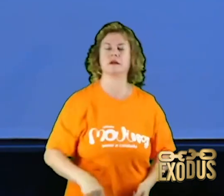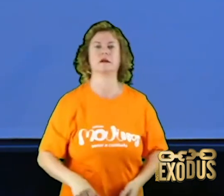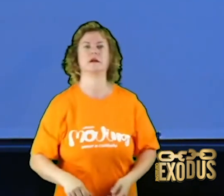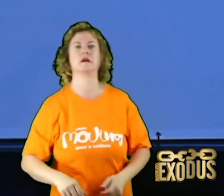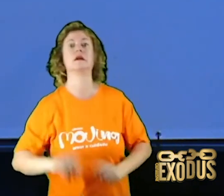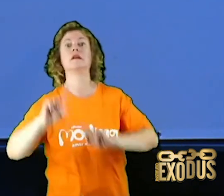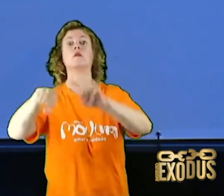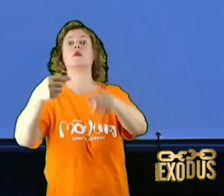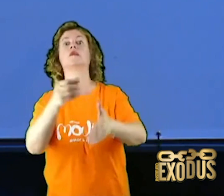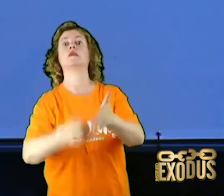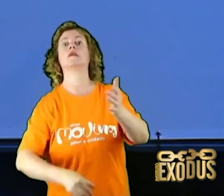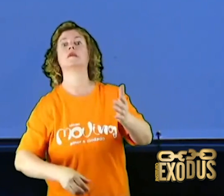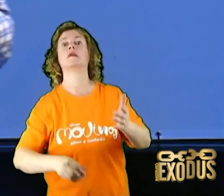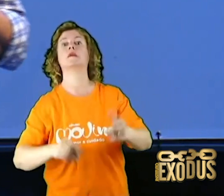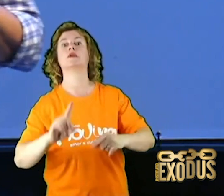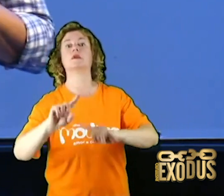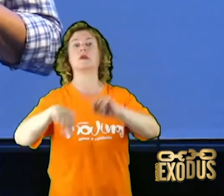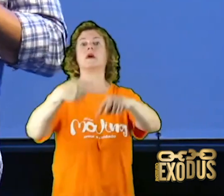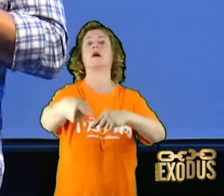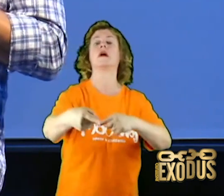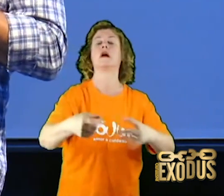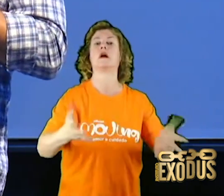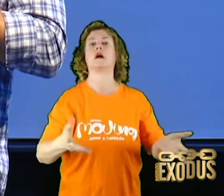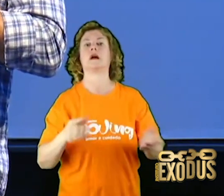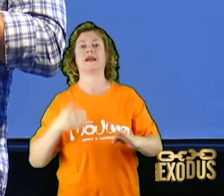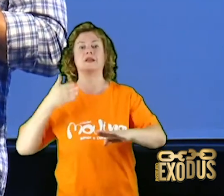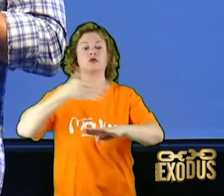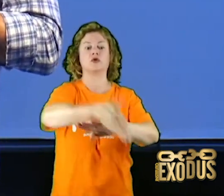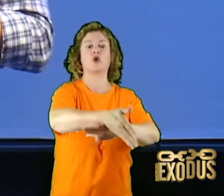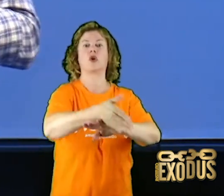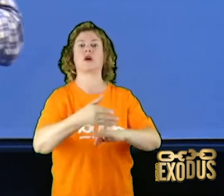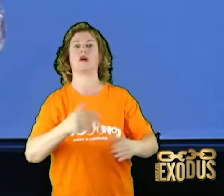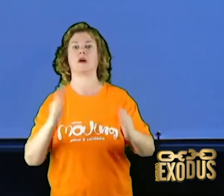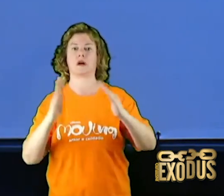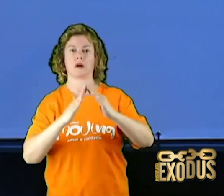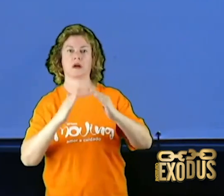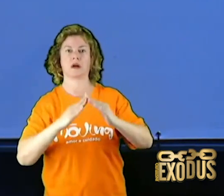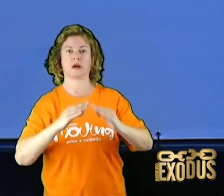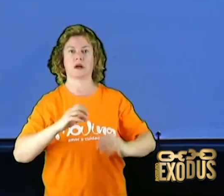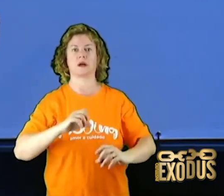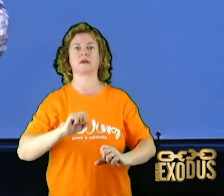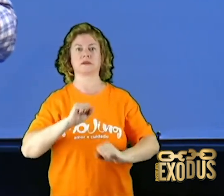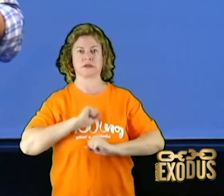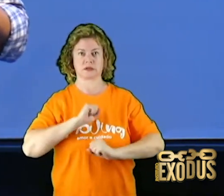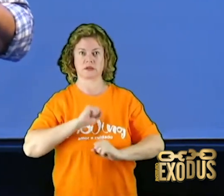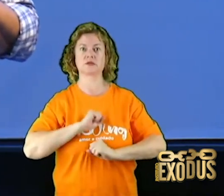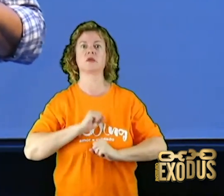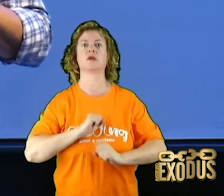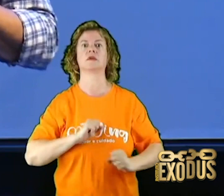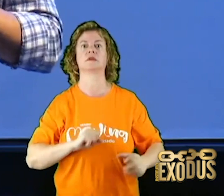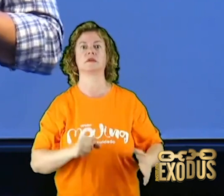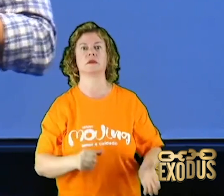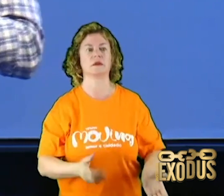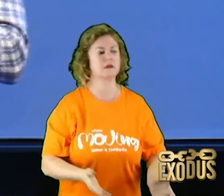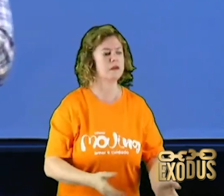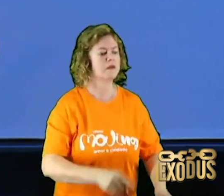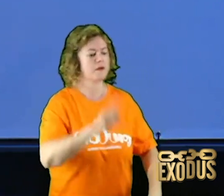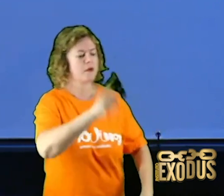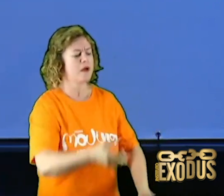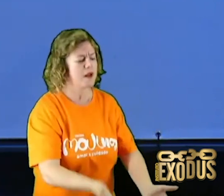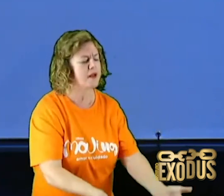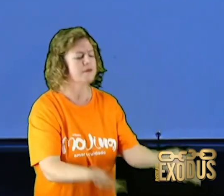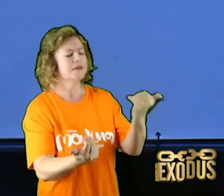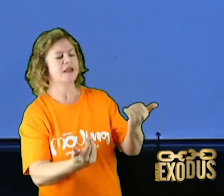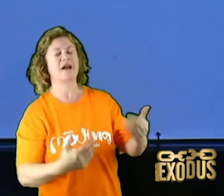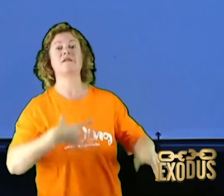Jairo, o principal da sinagoga, né, o príncipe da sinagoga, ele ressuscita a filha de Jairo. E ele vai se encontrando